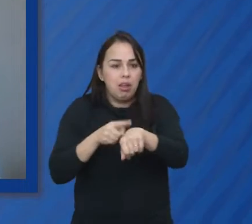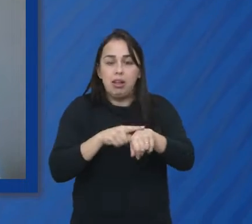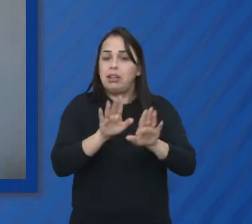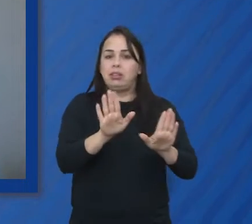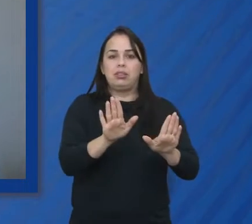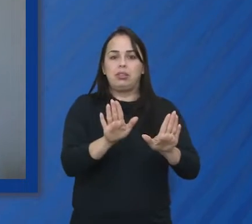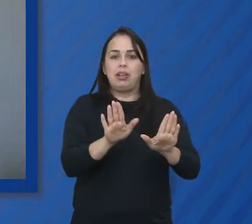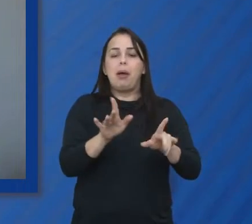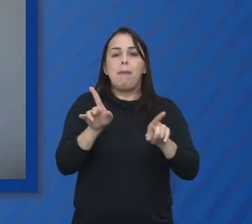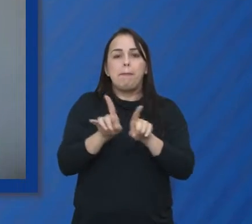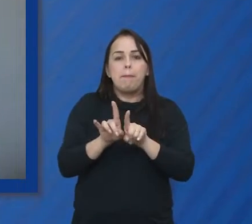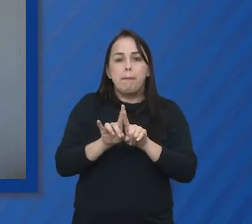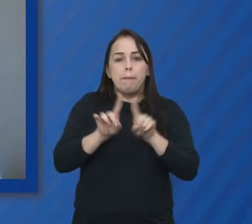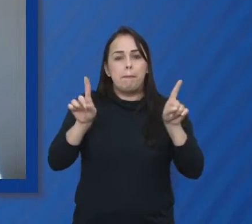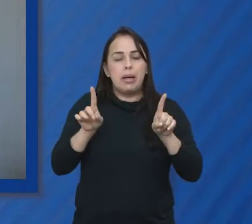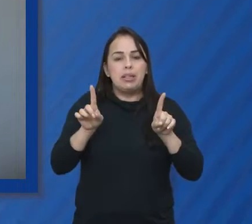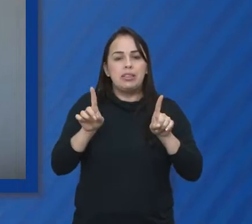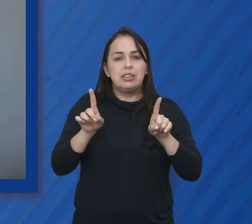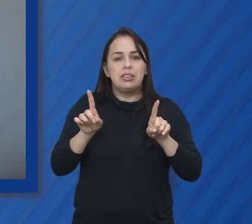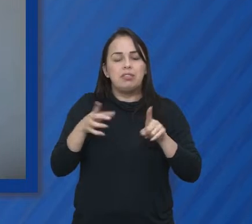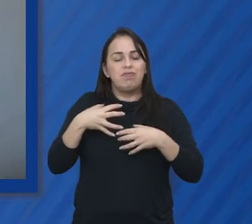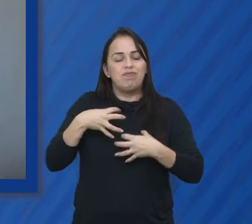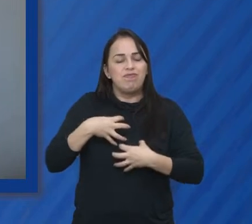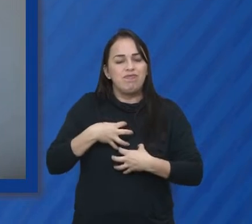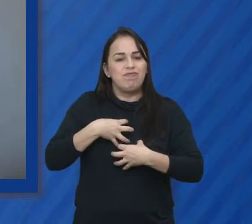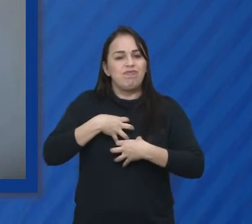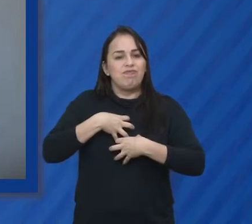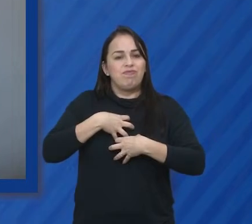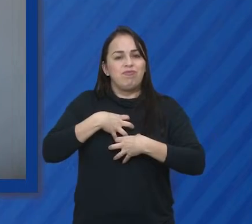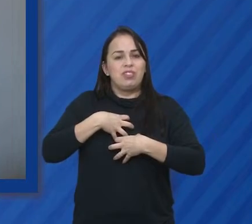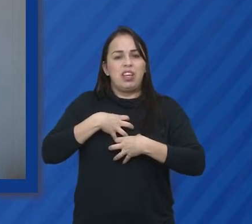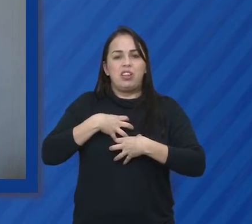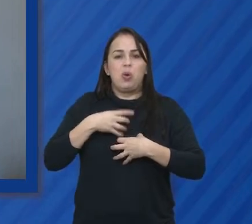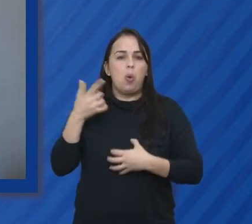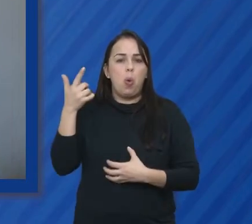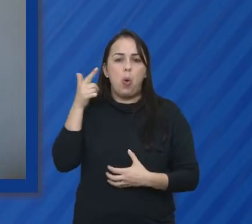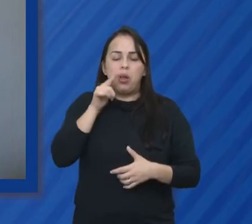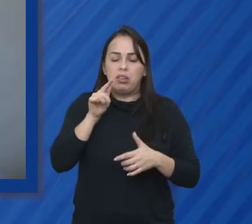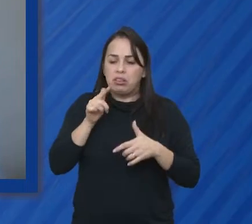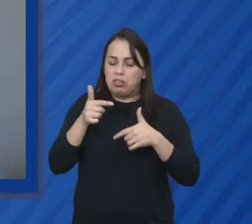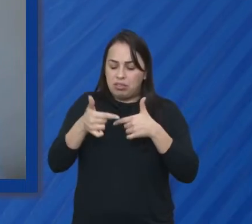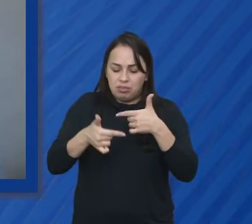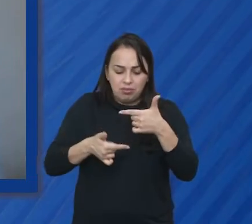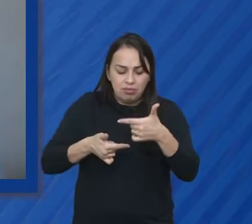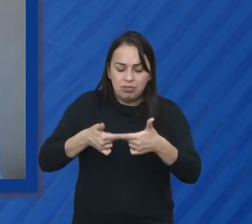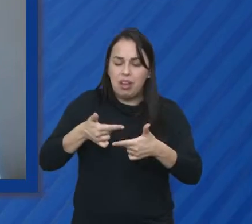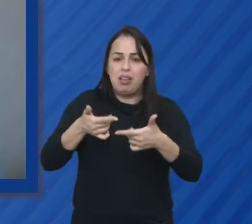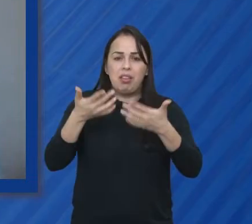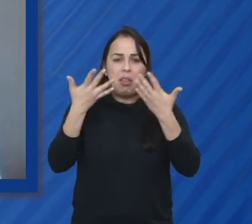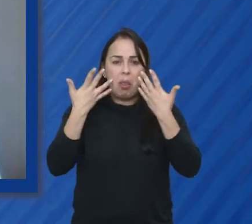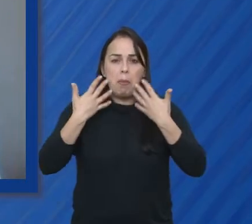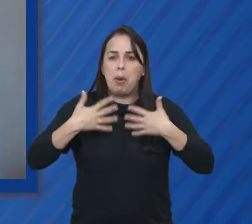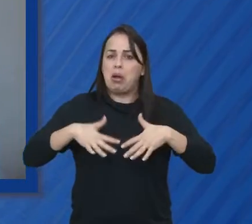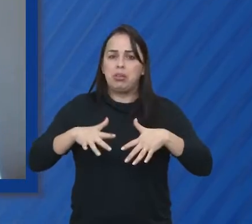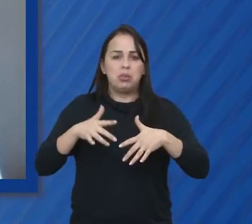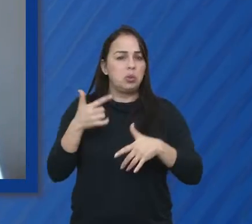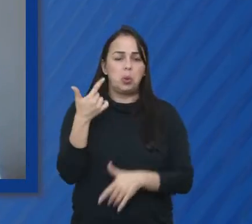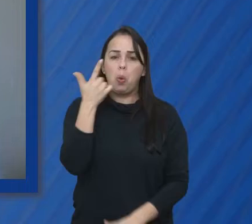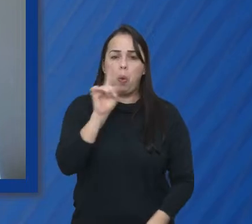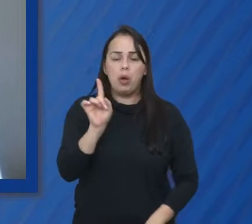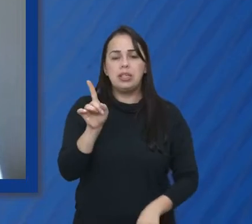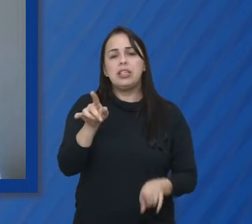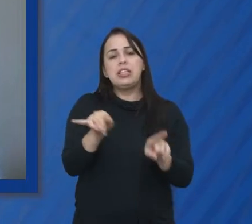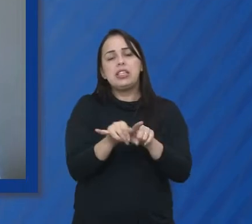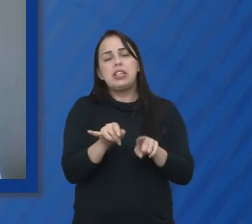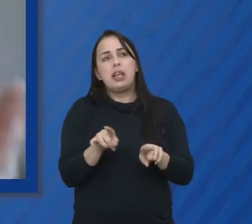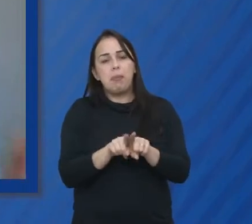é um paciente que ele se vê tolhido, né, em realizar as atividades da vida normal, civil, né? Tomar